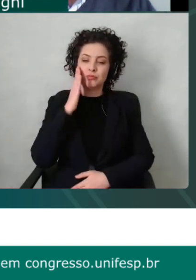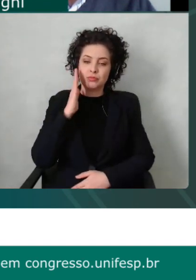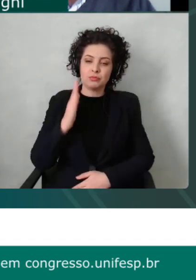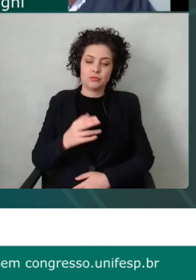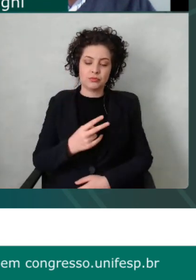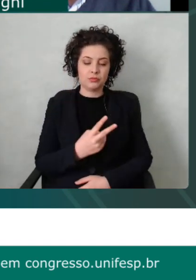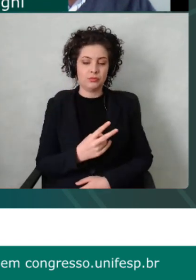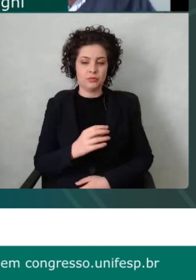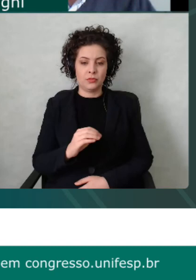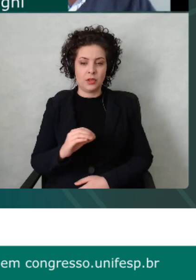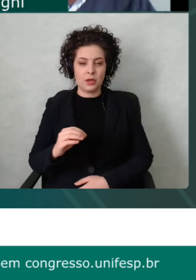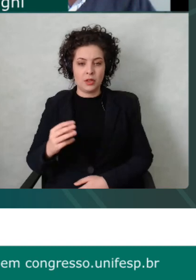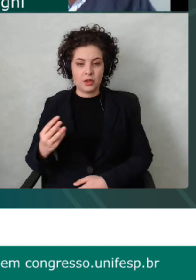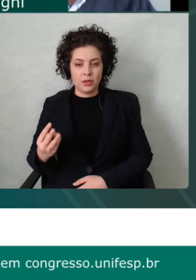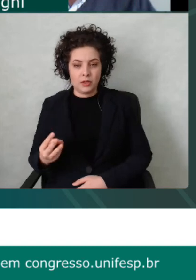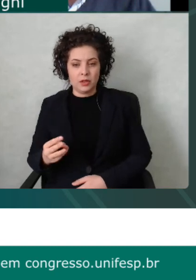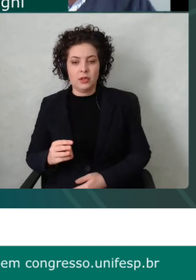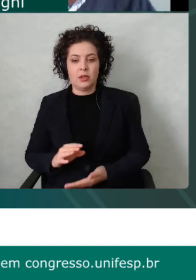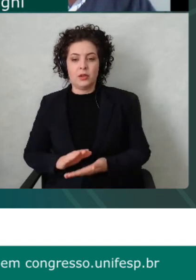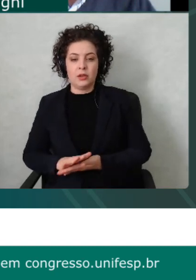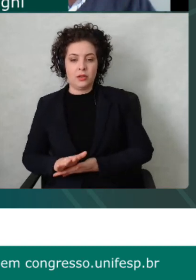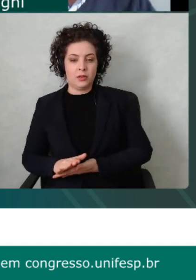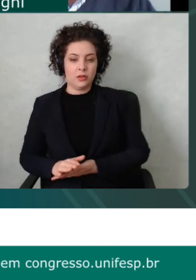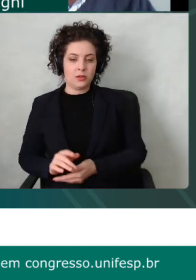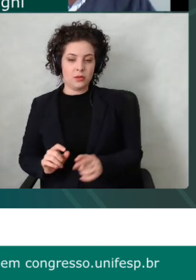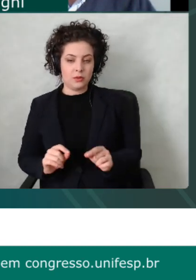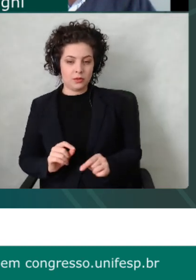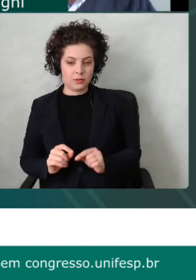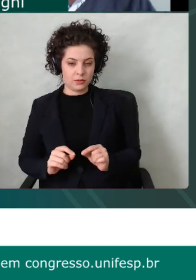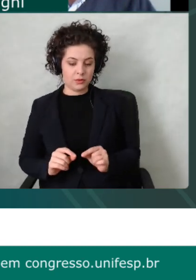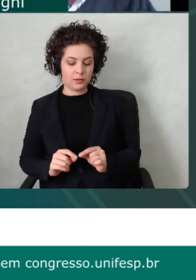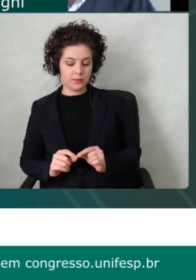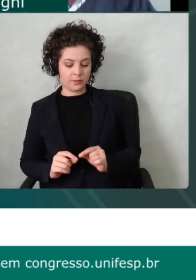tivemos a publicação de um estudo que foi marcante nesse sentido.